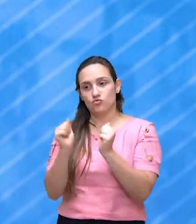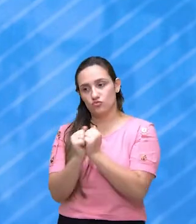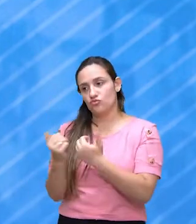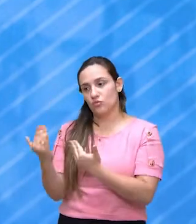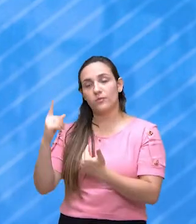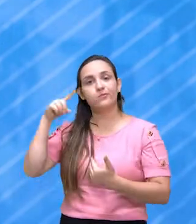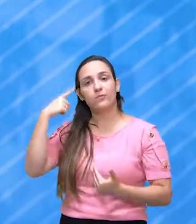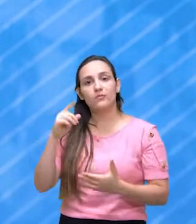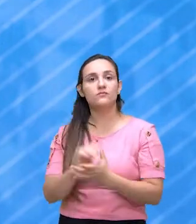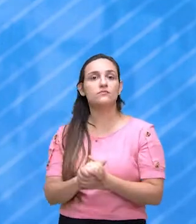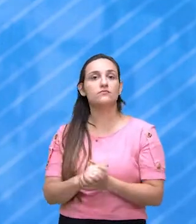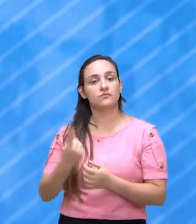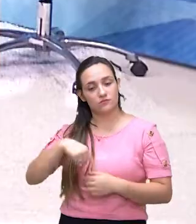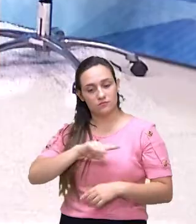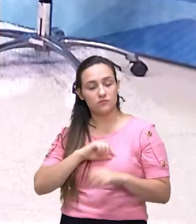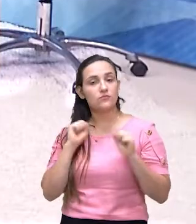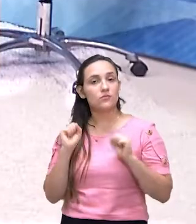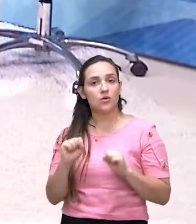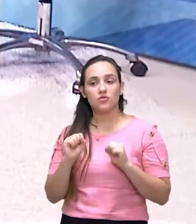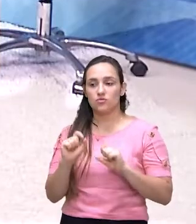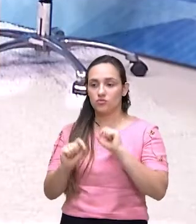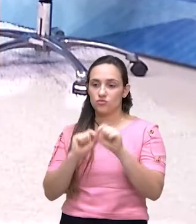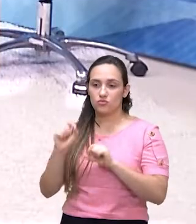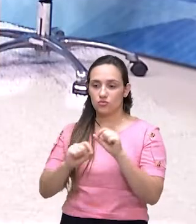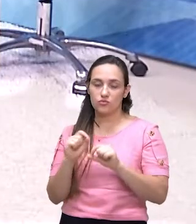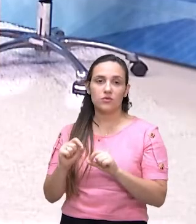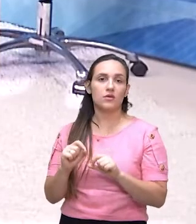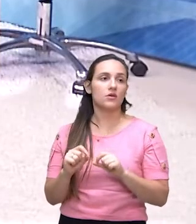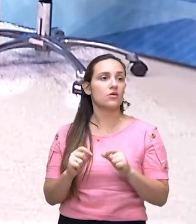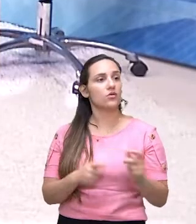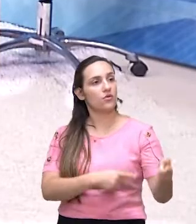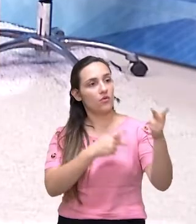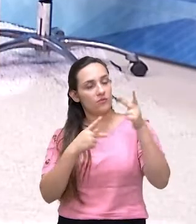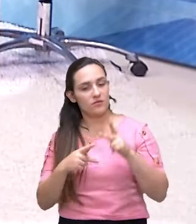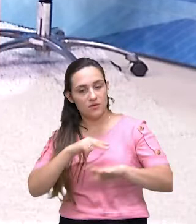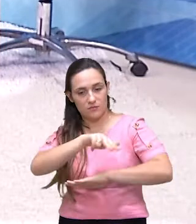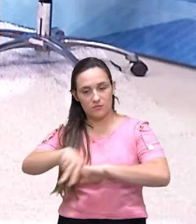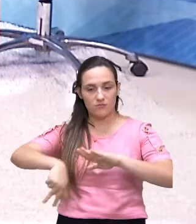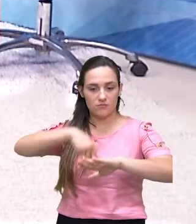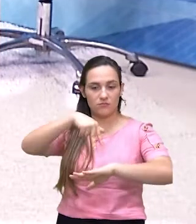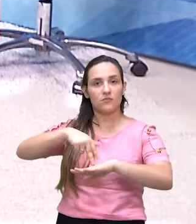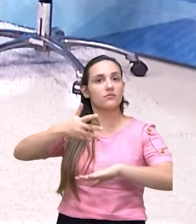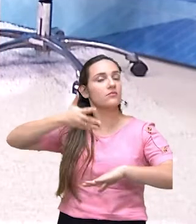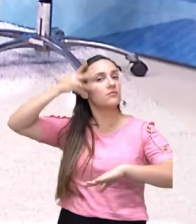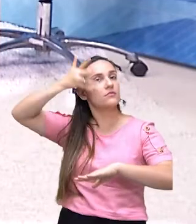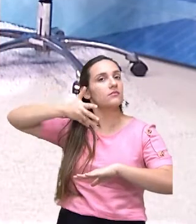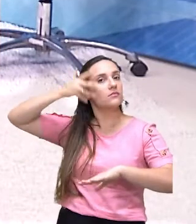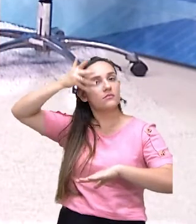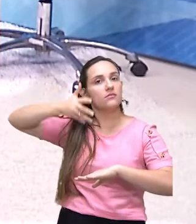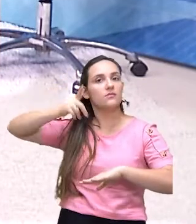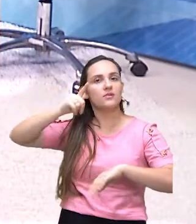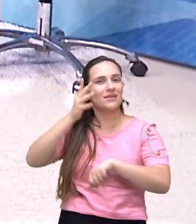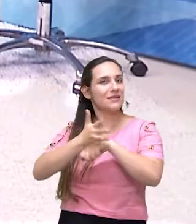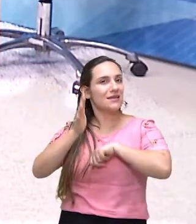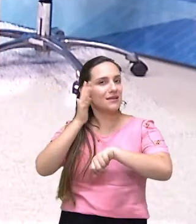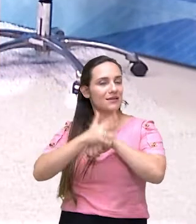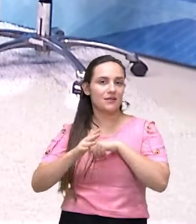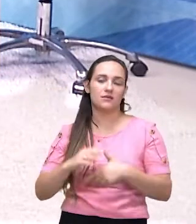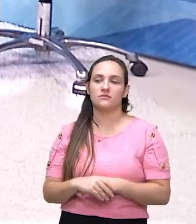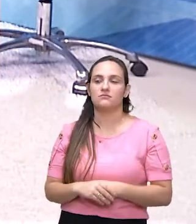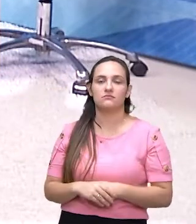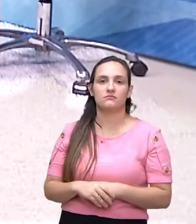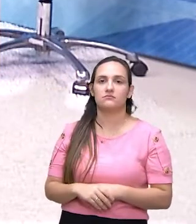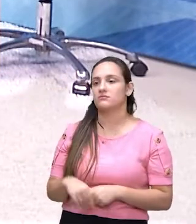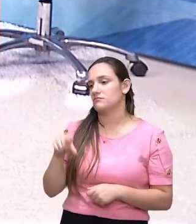advocacia é possível que um palestrante venha dar aula dividir seu conhecimento como se fosse um trem mim